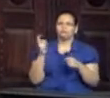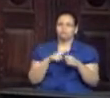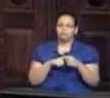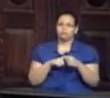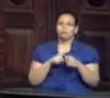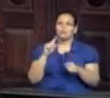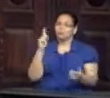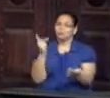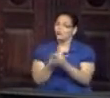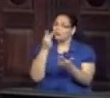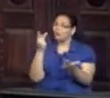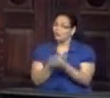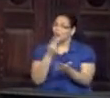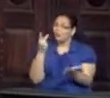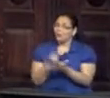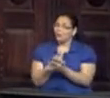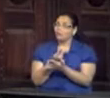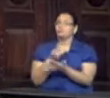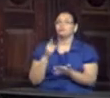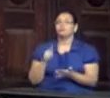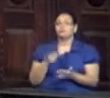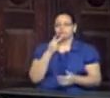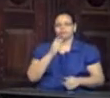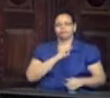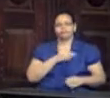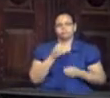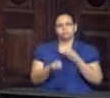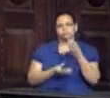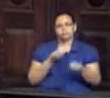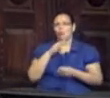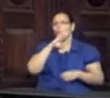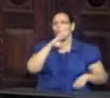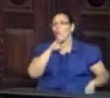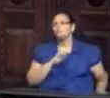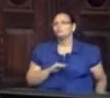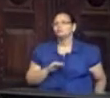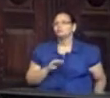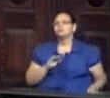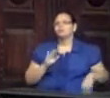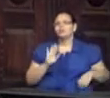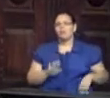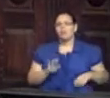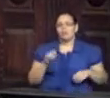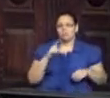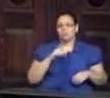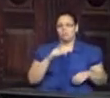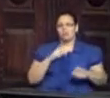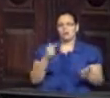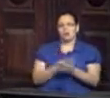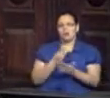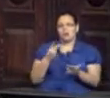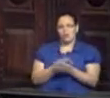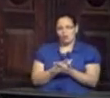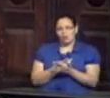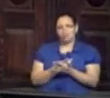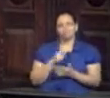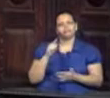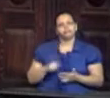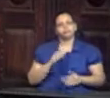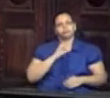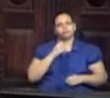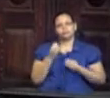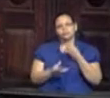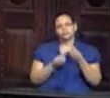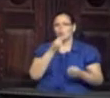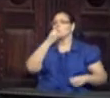está errado quem diz que incentivos fiscais são ruins, mas também está errado quem diz que incentivos fiscais